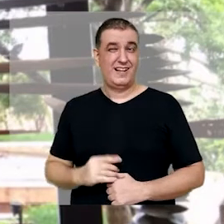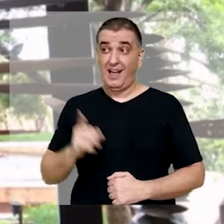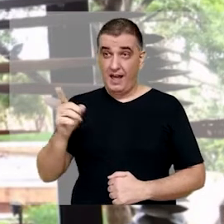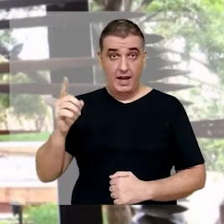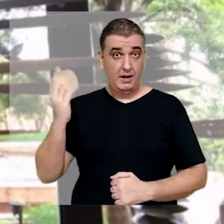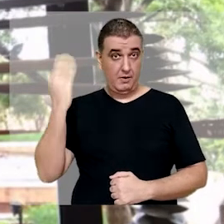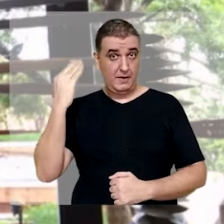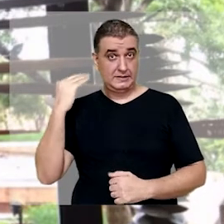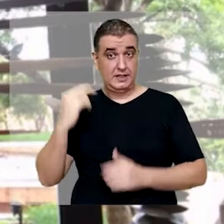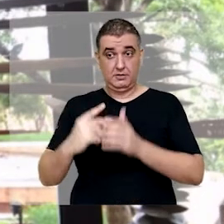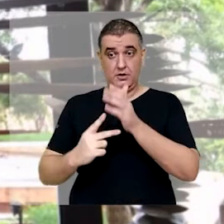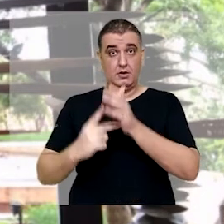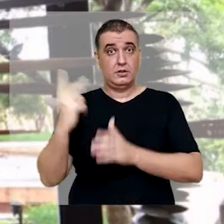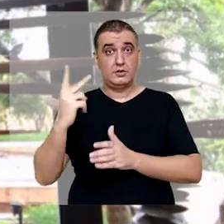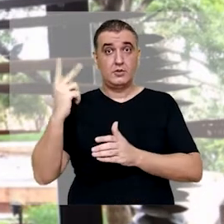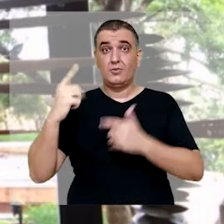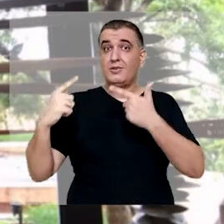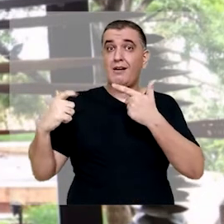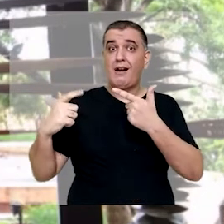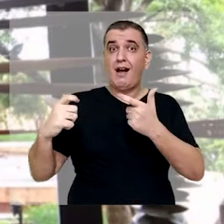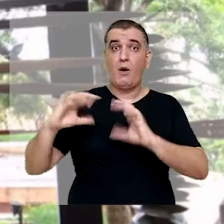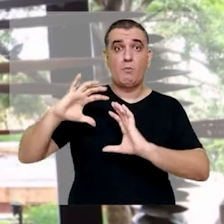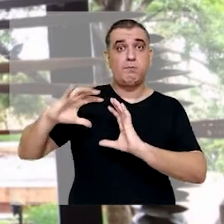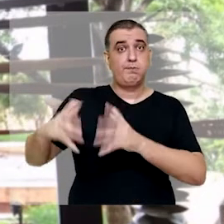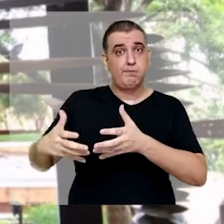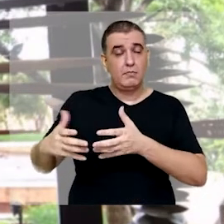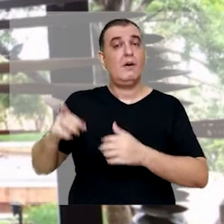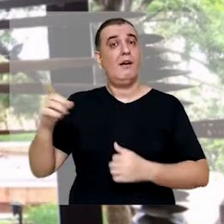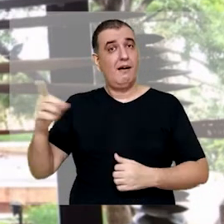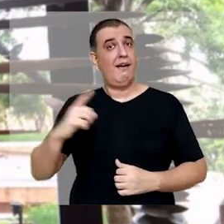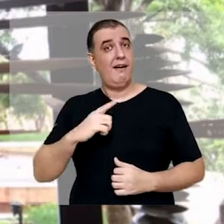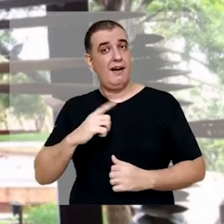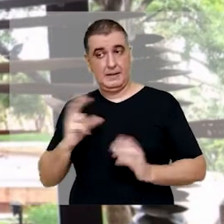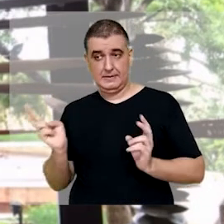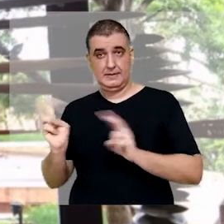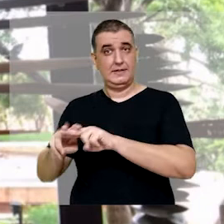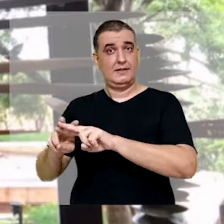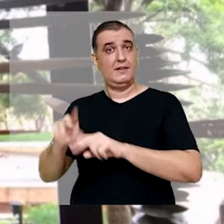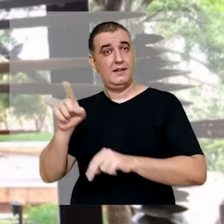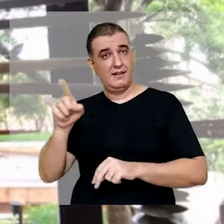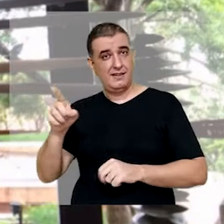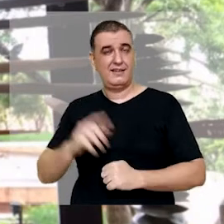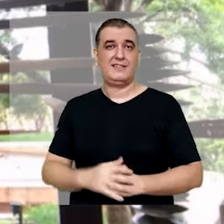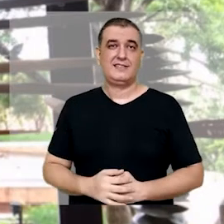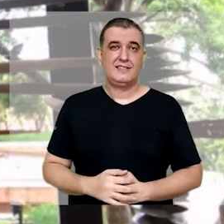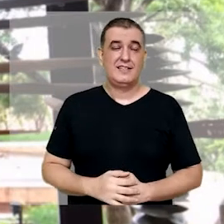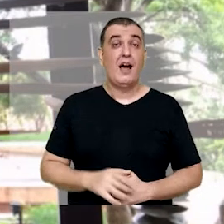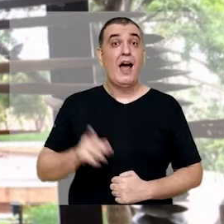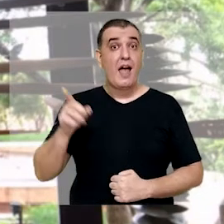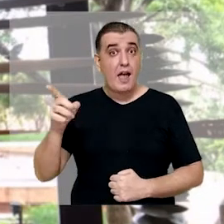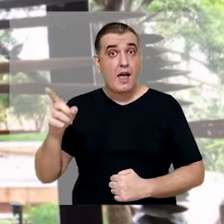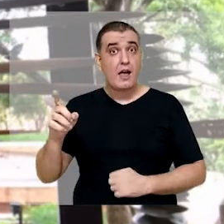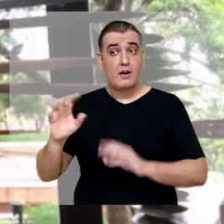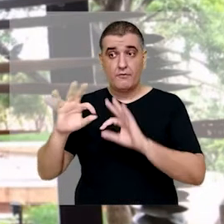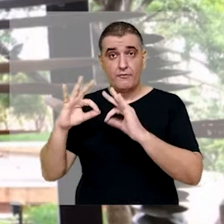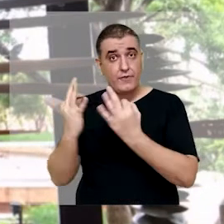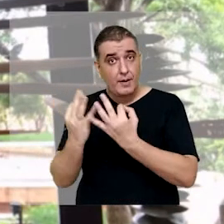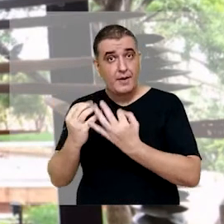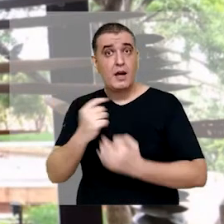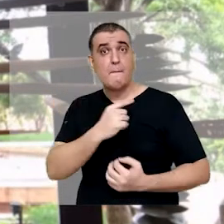foi sobrevivente de 6 campos de concentração. Ele tinha família, 3 filhos, todos